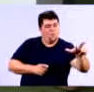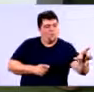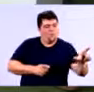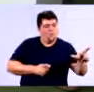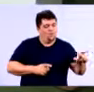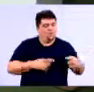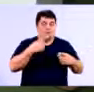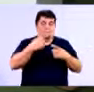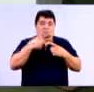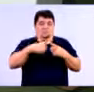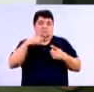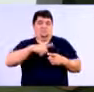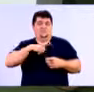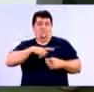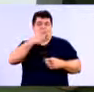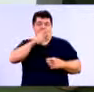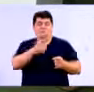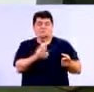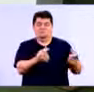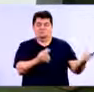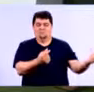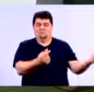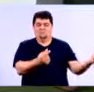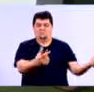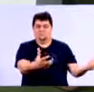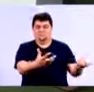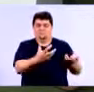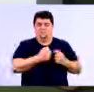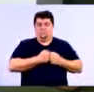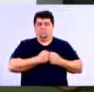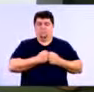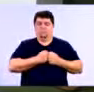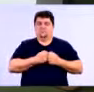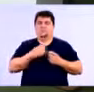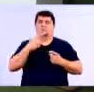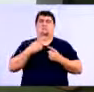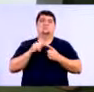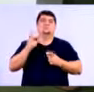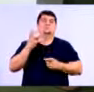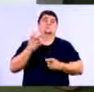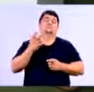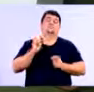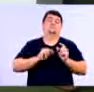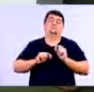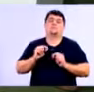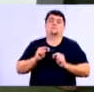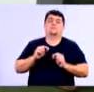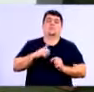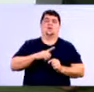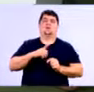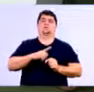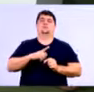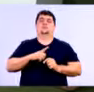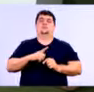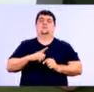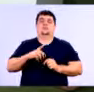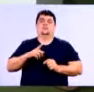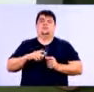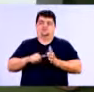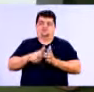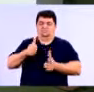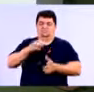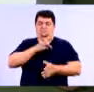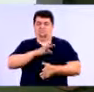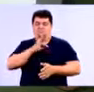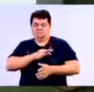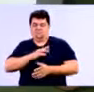onde você tem uma outra fonte de renda. Porque necessariamente, o que acontece, né, professora? Você ganha aquele primeiro